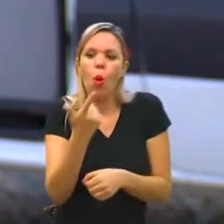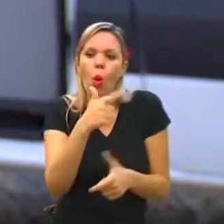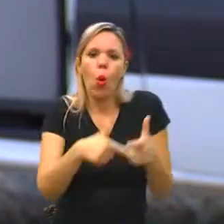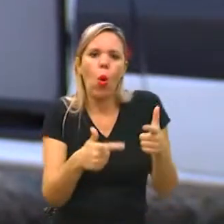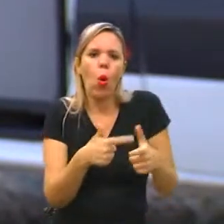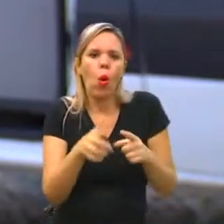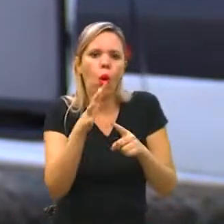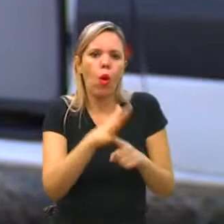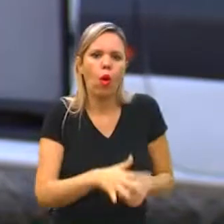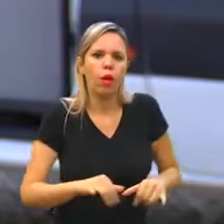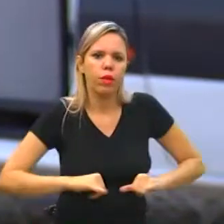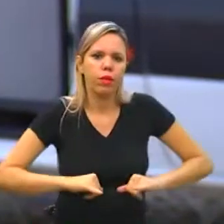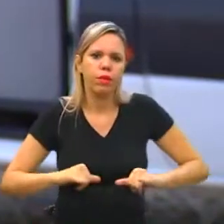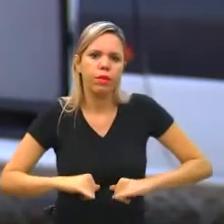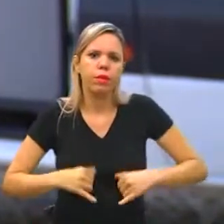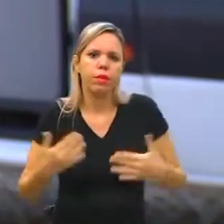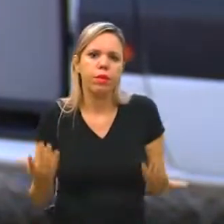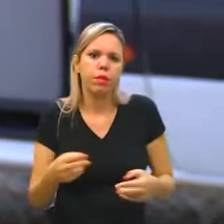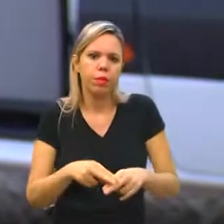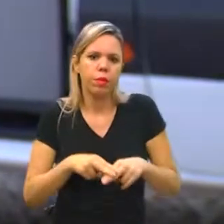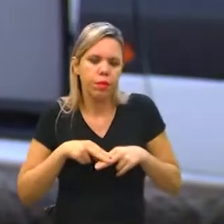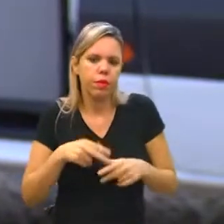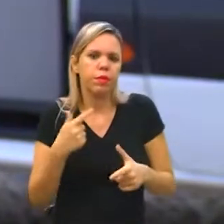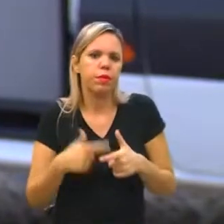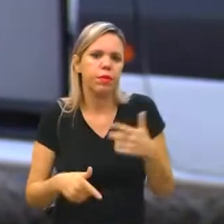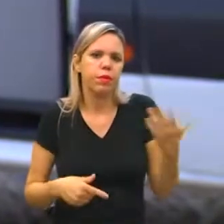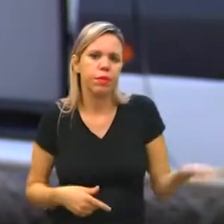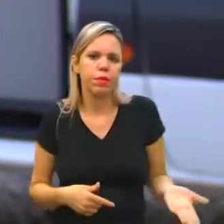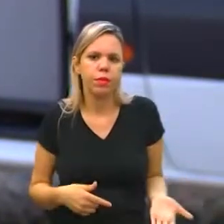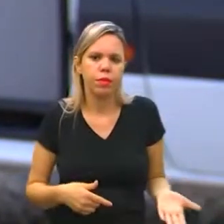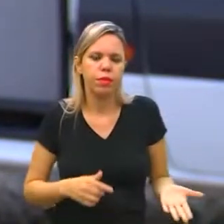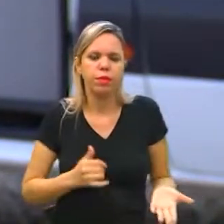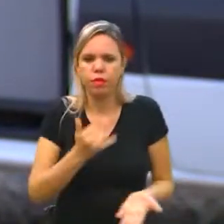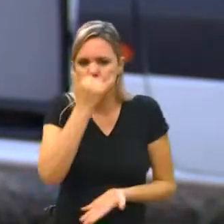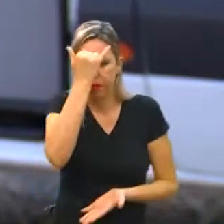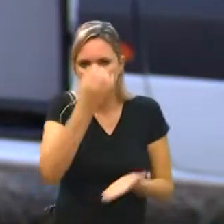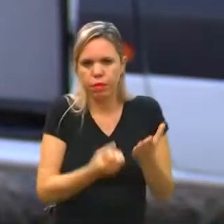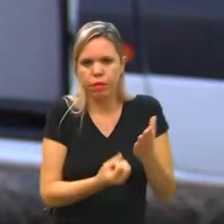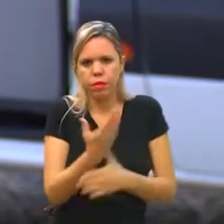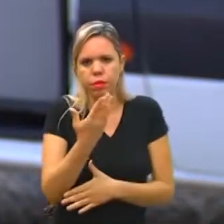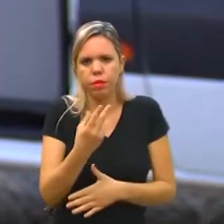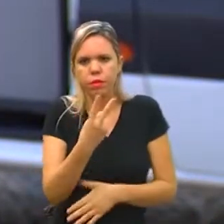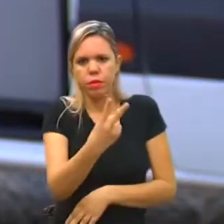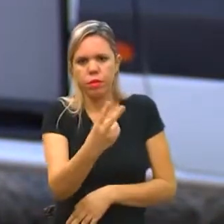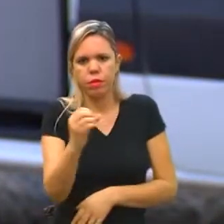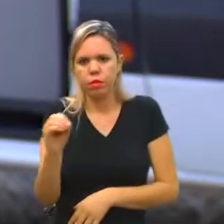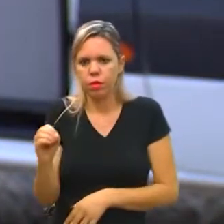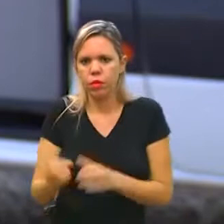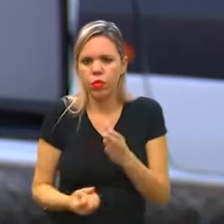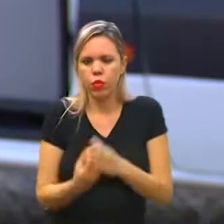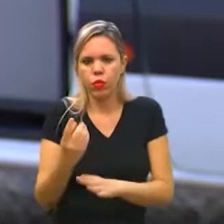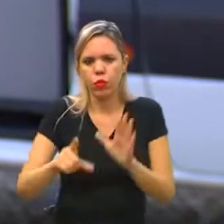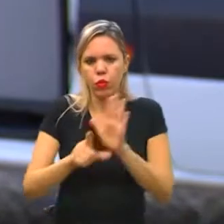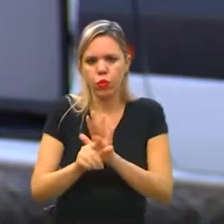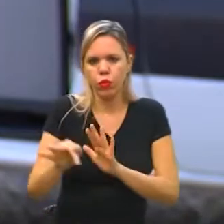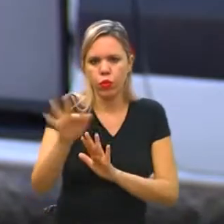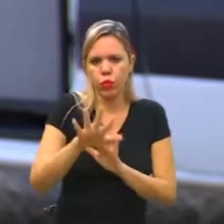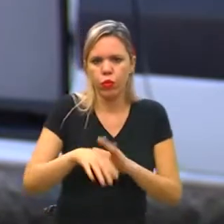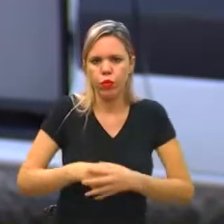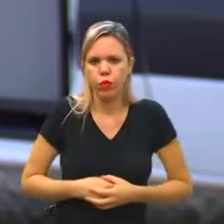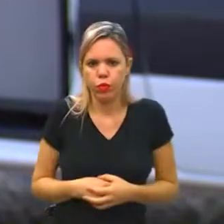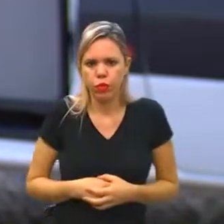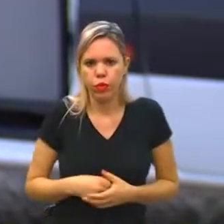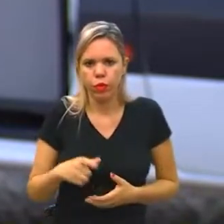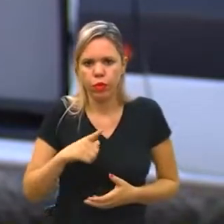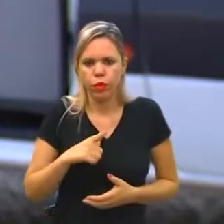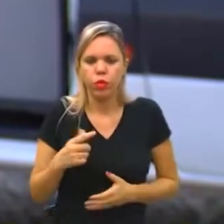ter feito outras vítimas, né? E por conta desse caso, dessa tragédia, em 2000 foi criada a lei